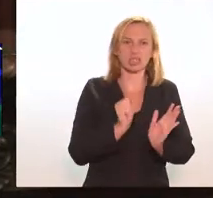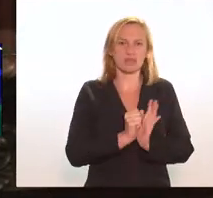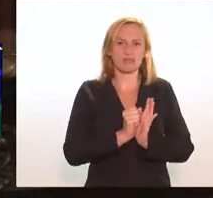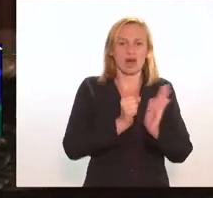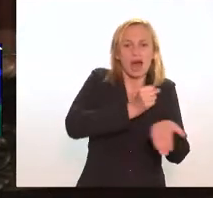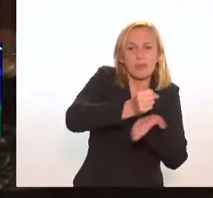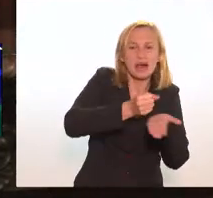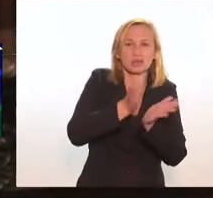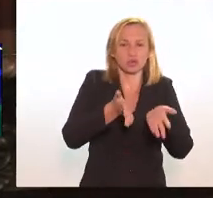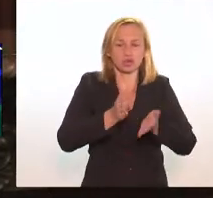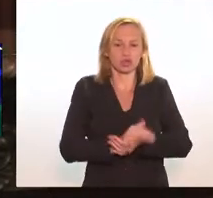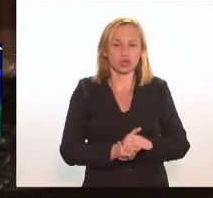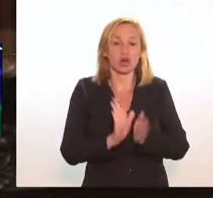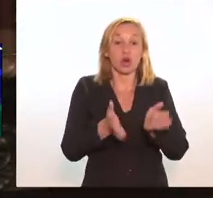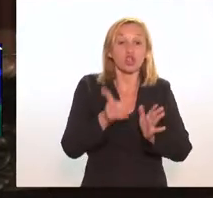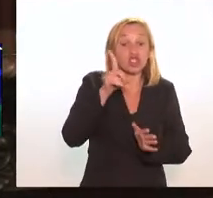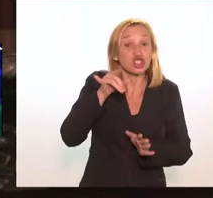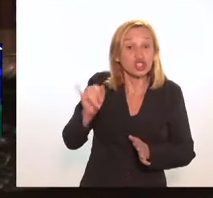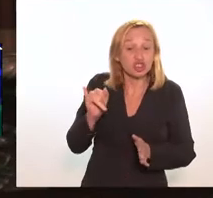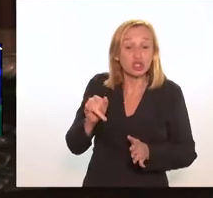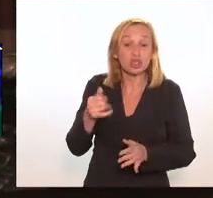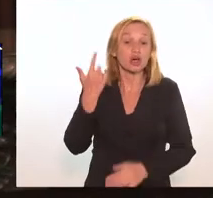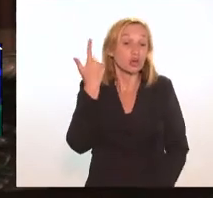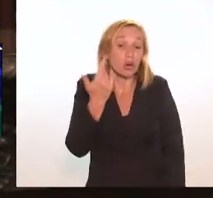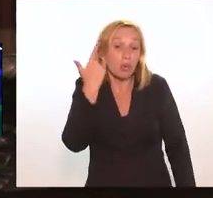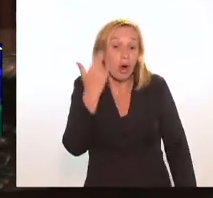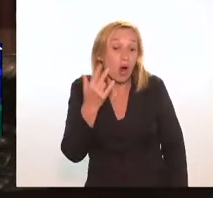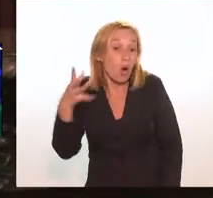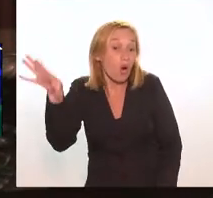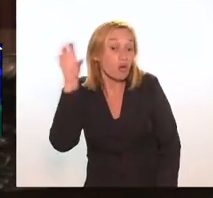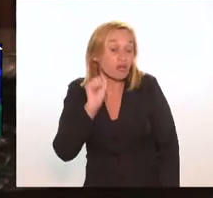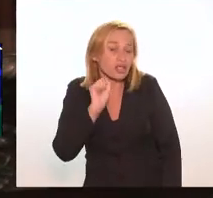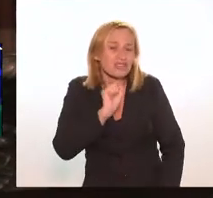Hoje em dia, tornou-se comum nós ouvirmos muito